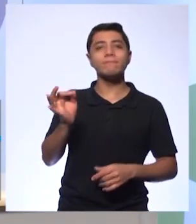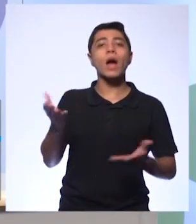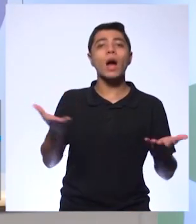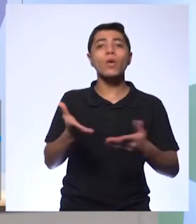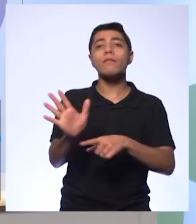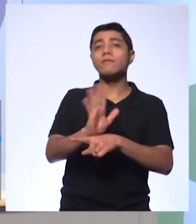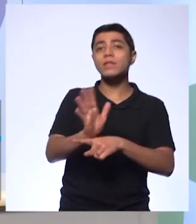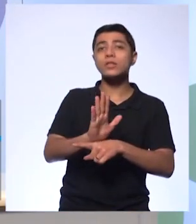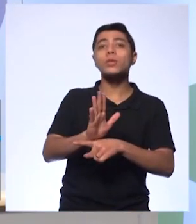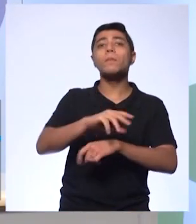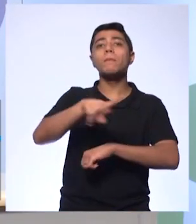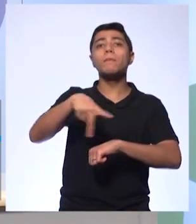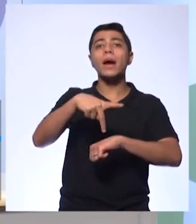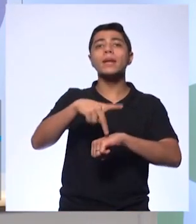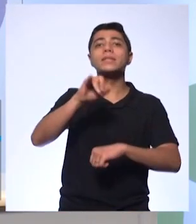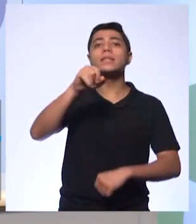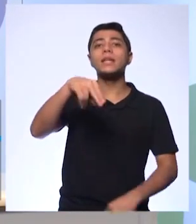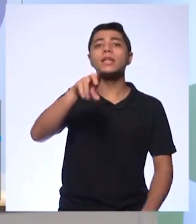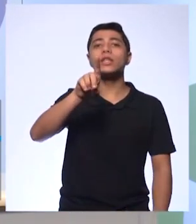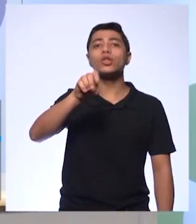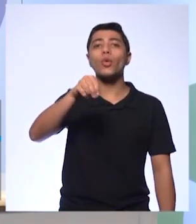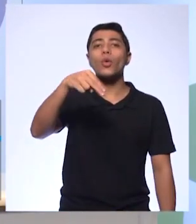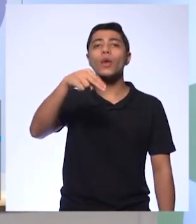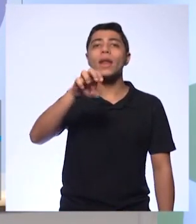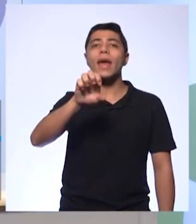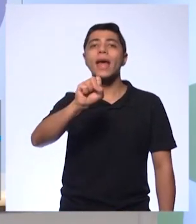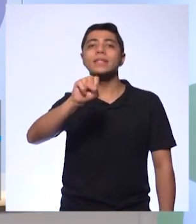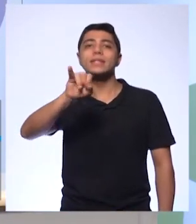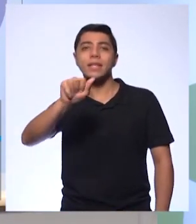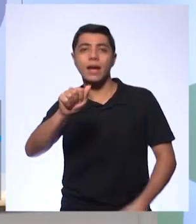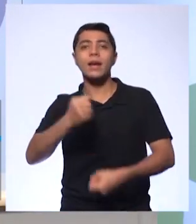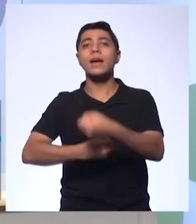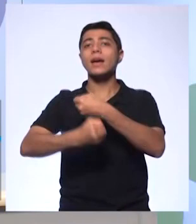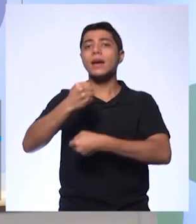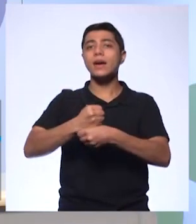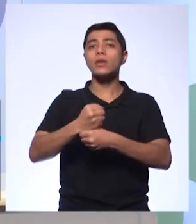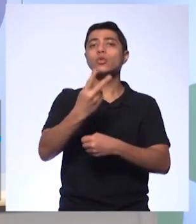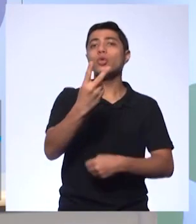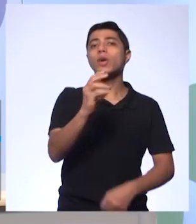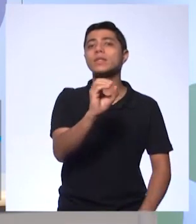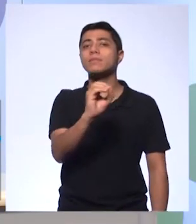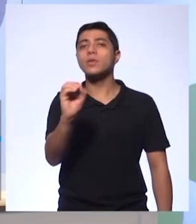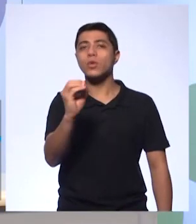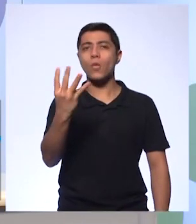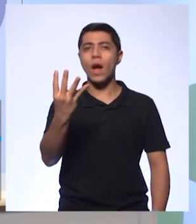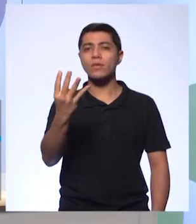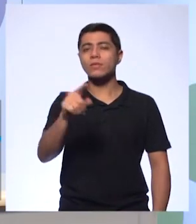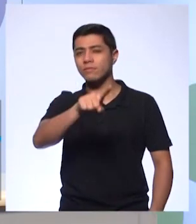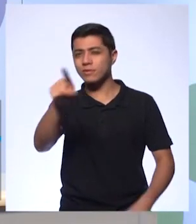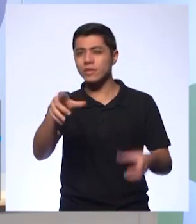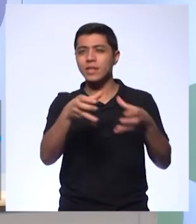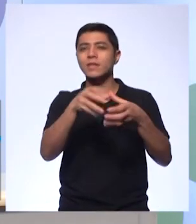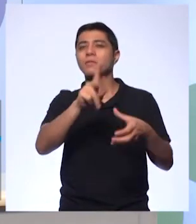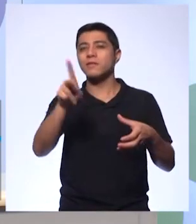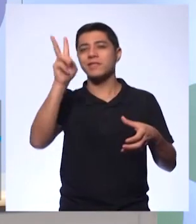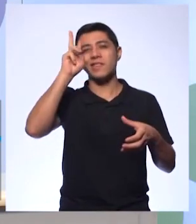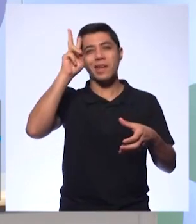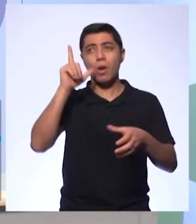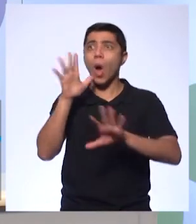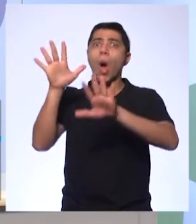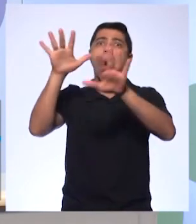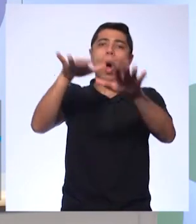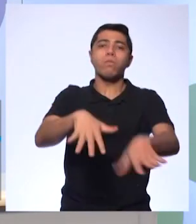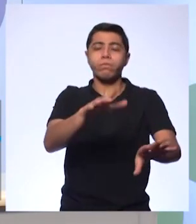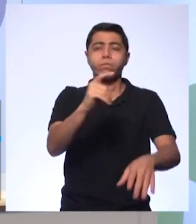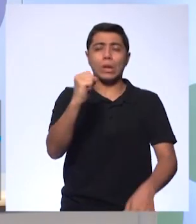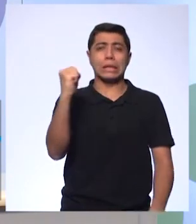na Indonésia em 2004. Acho que muitos, até os professores principalmente, se lembram desse evento que aconteceu. Foi muito